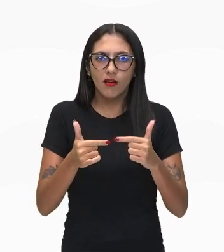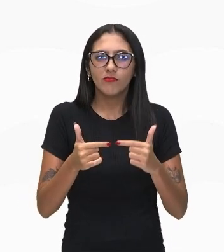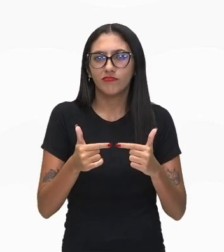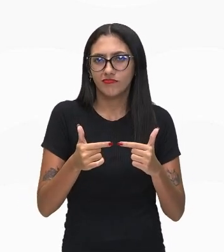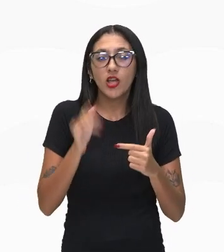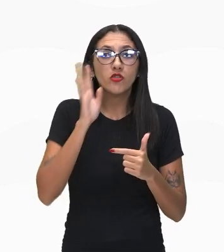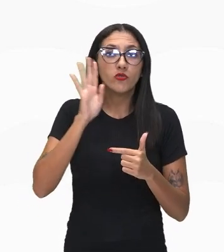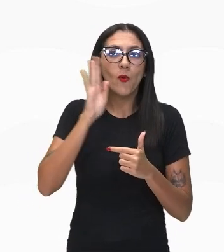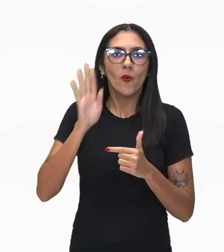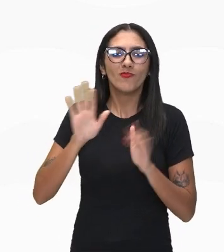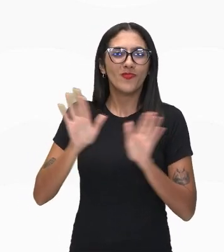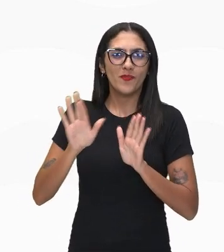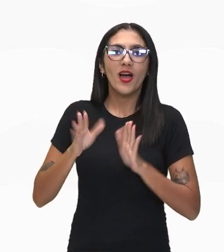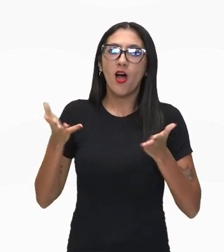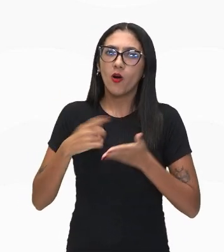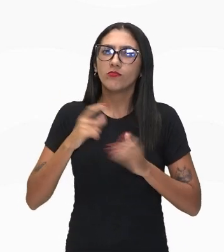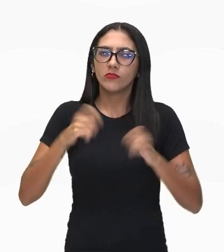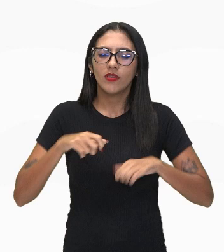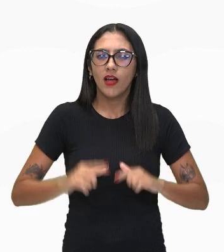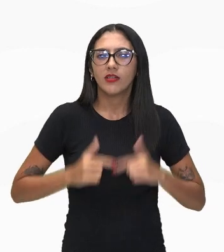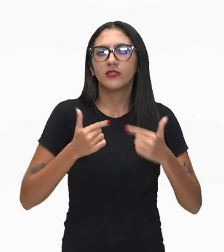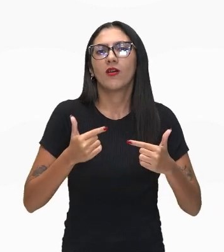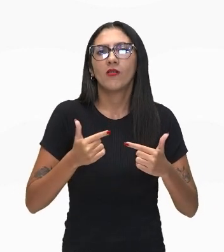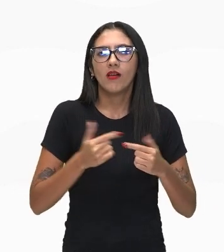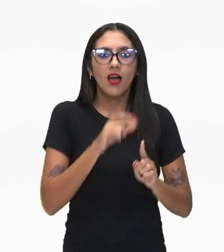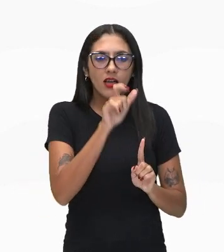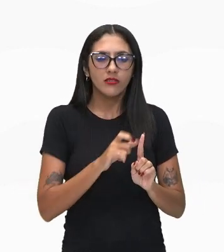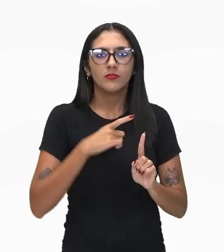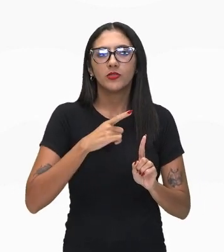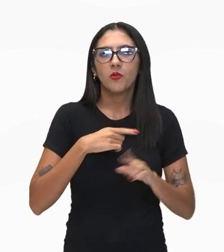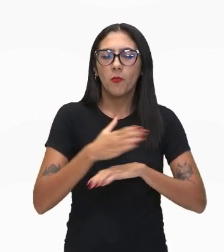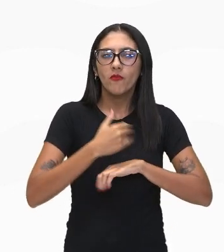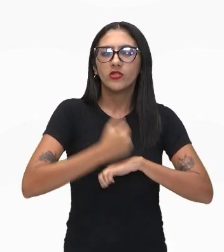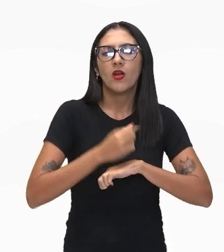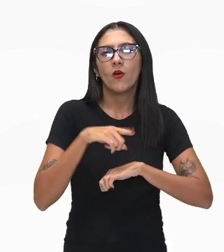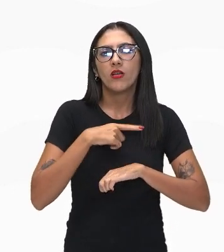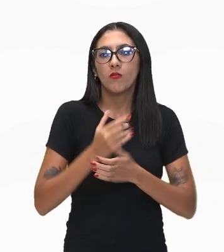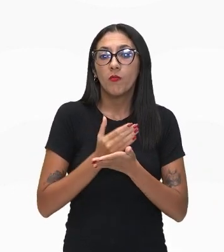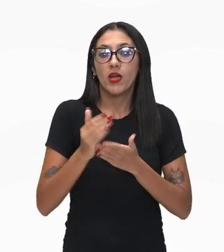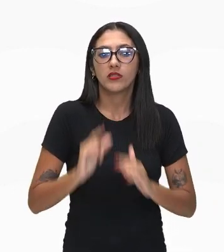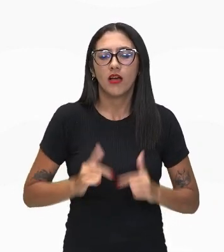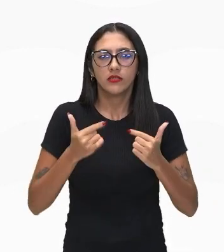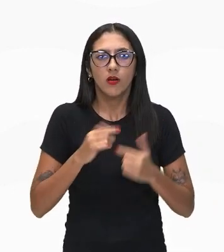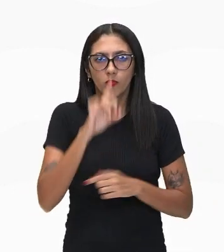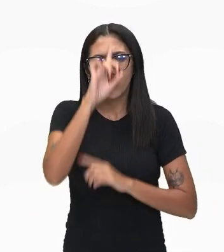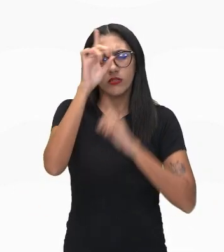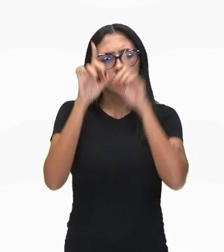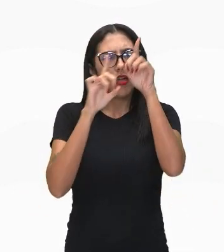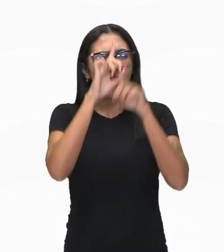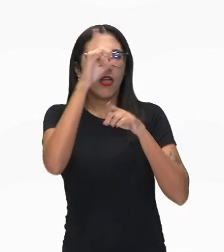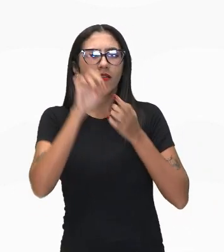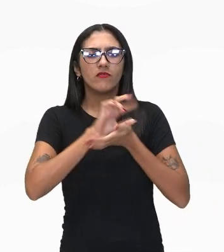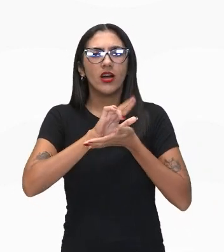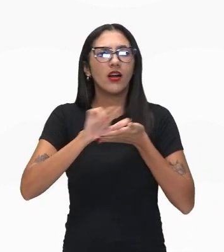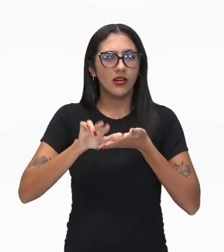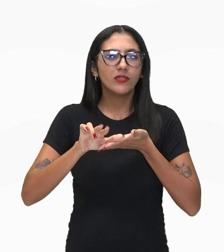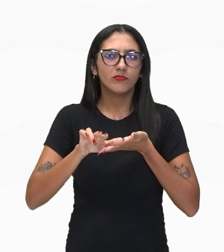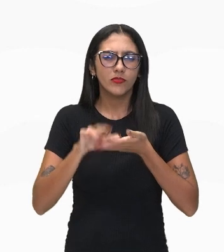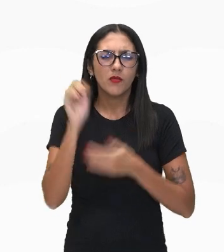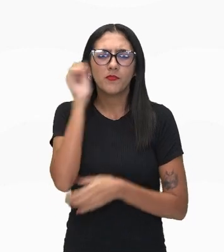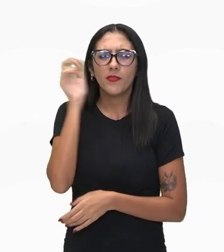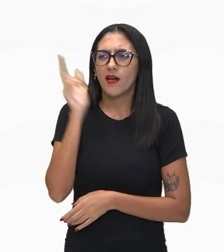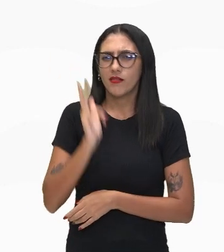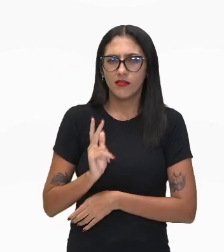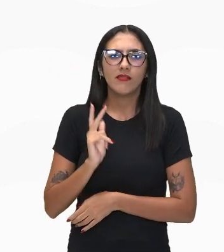ação. Um empreendedor é um realizador que coloca em prática novas ideias por meio da sua criatividade. É